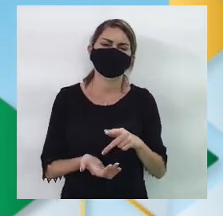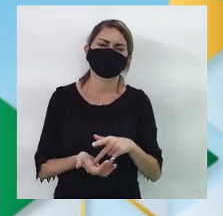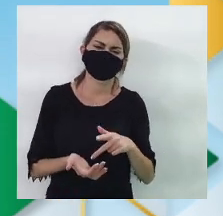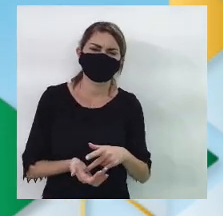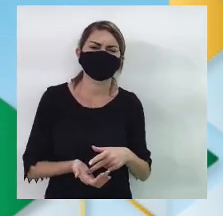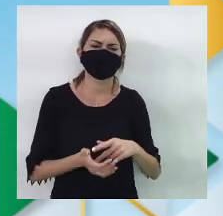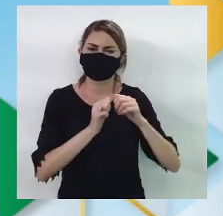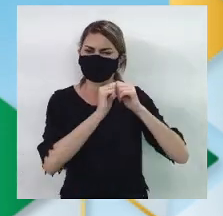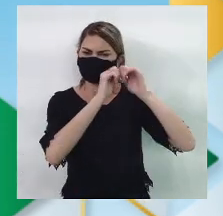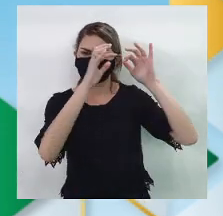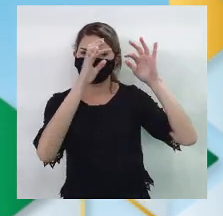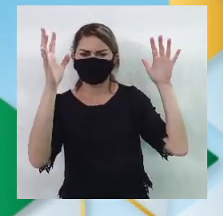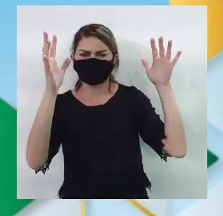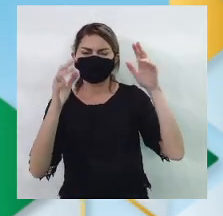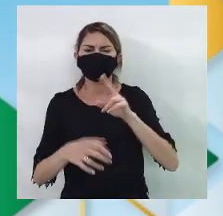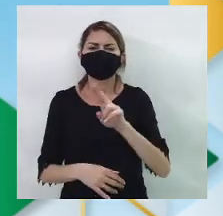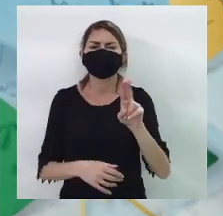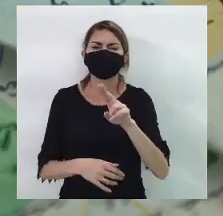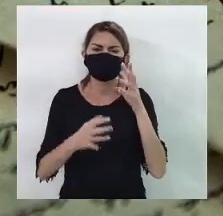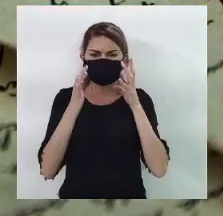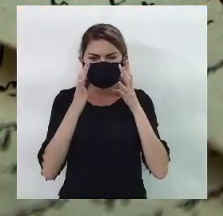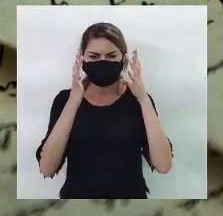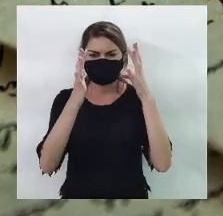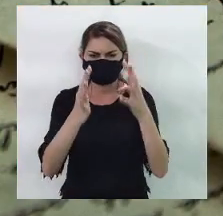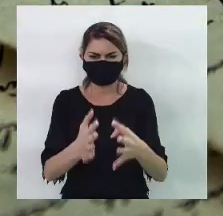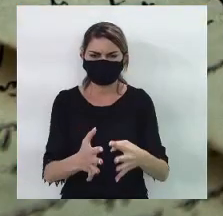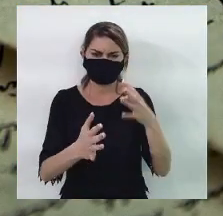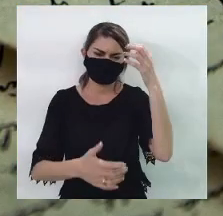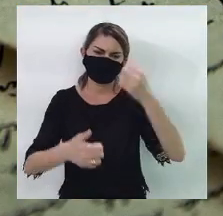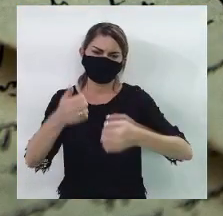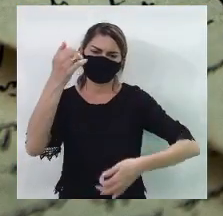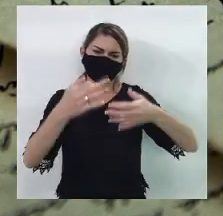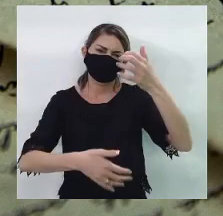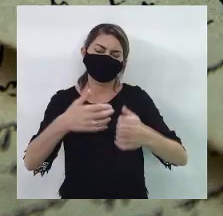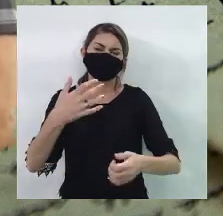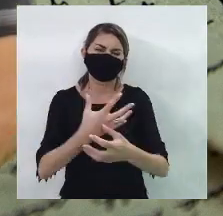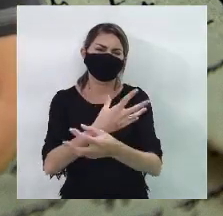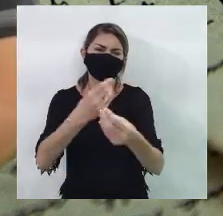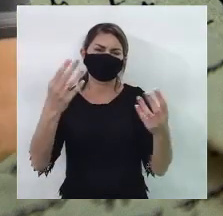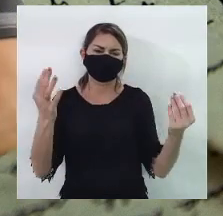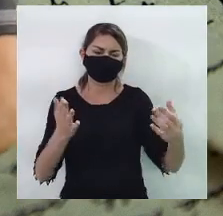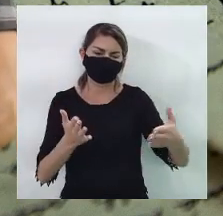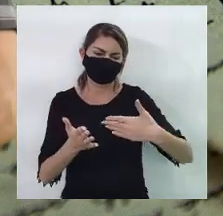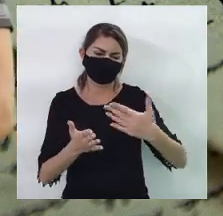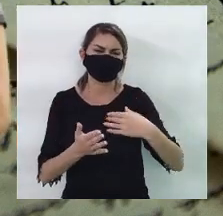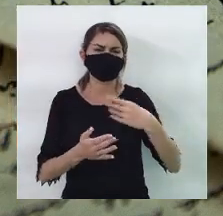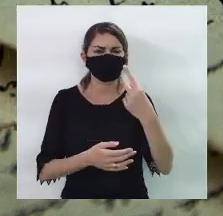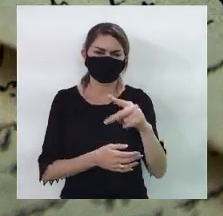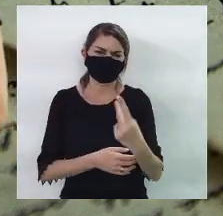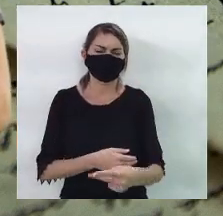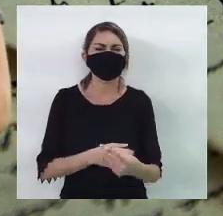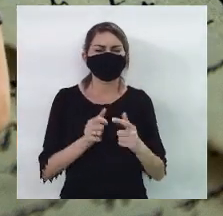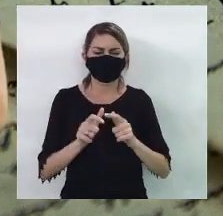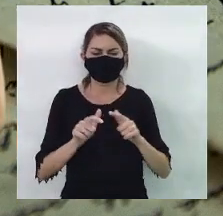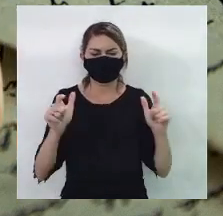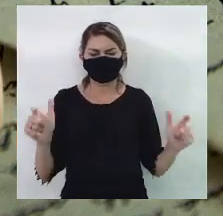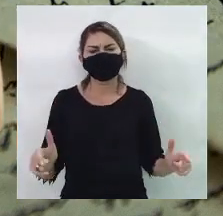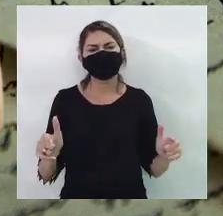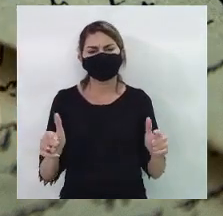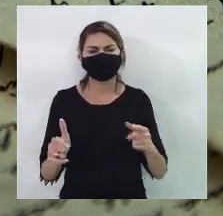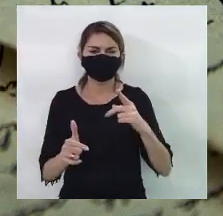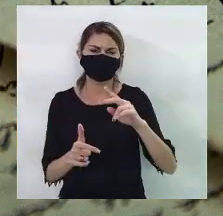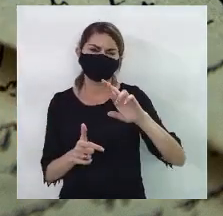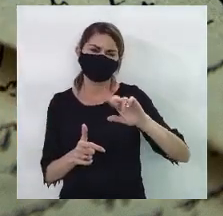verdades e ficção. E chama a atenção da narradora justamente que em muitos livros dela, né, boa parte da produção